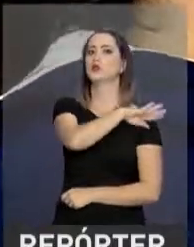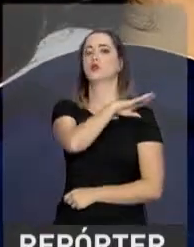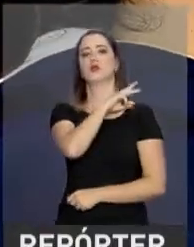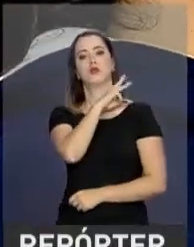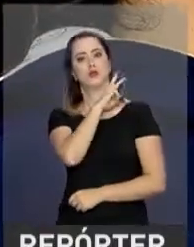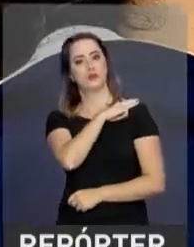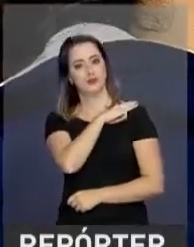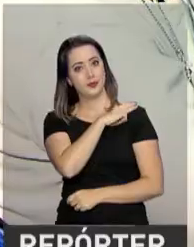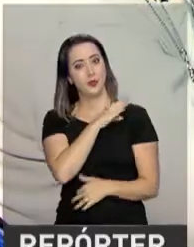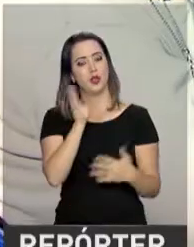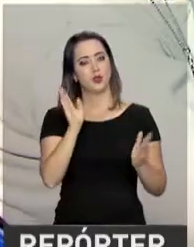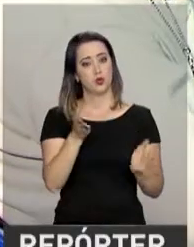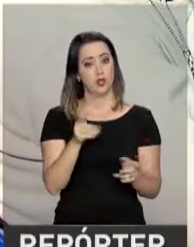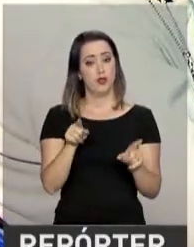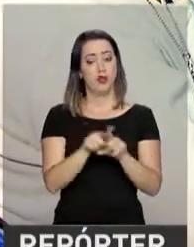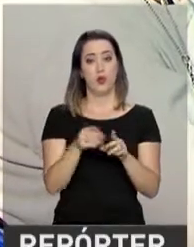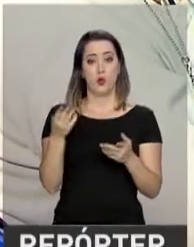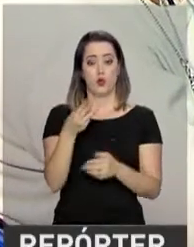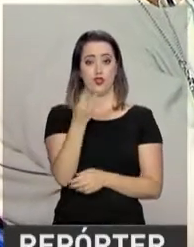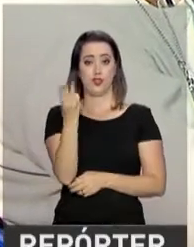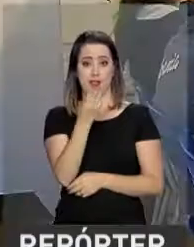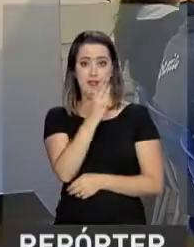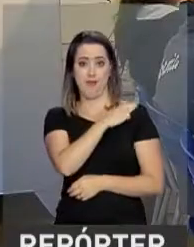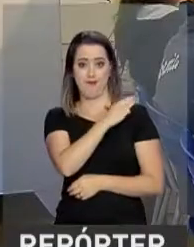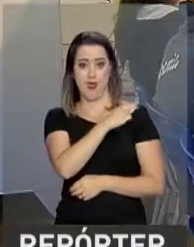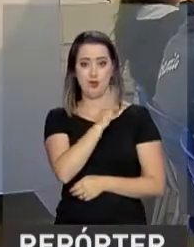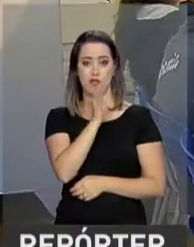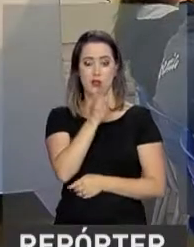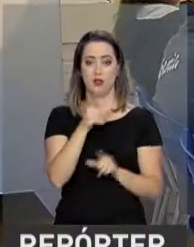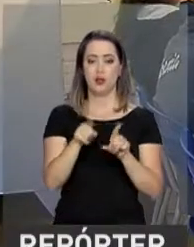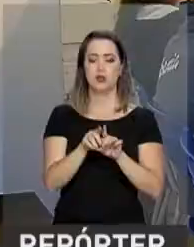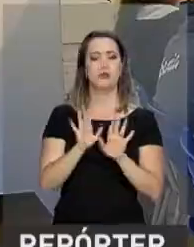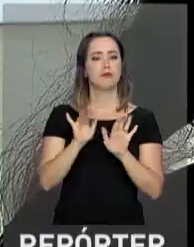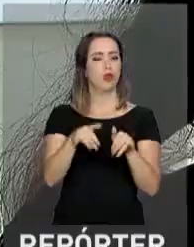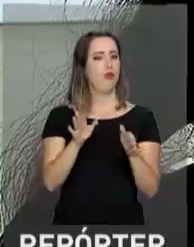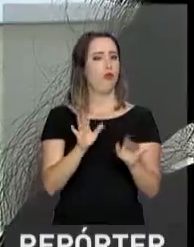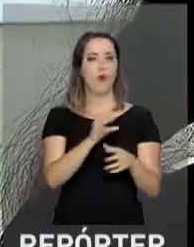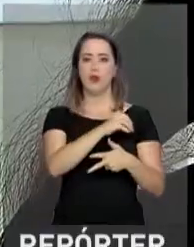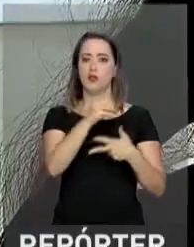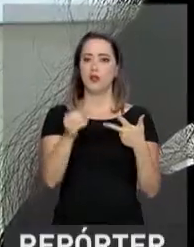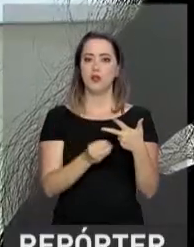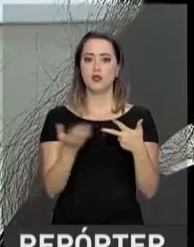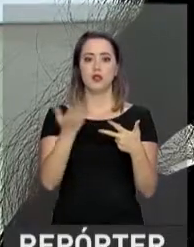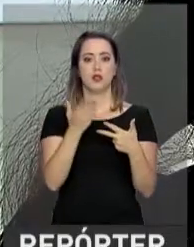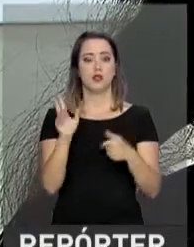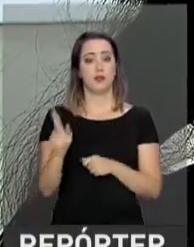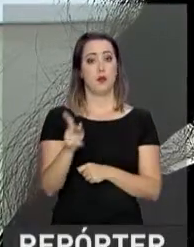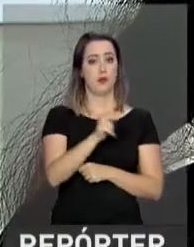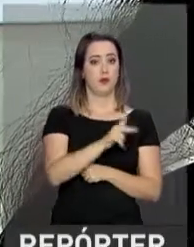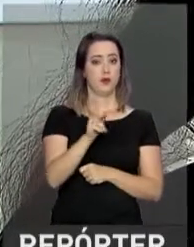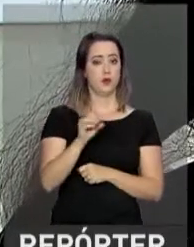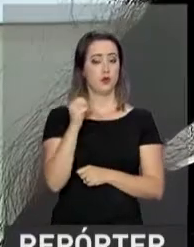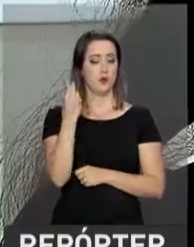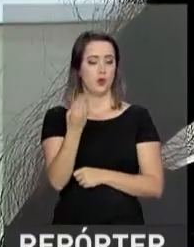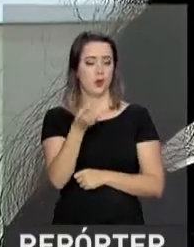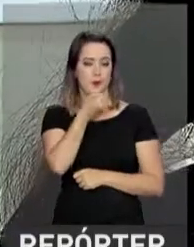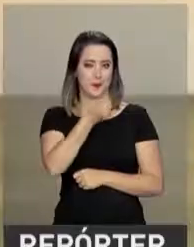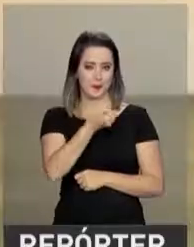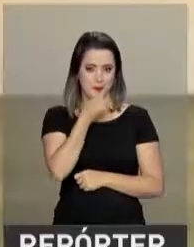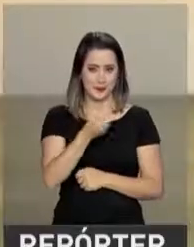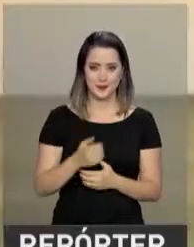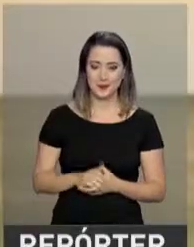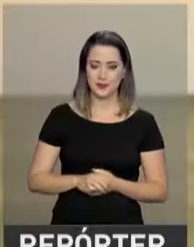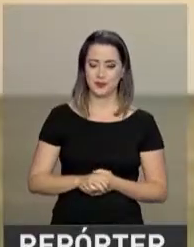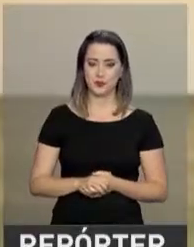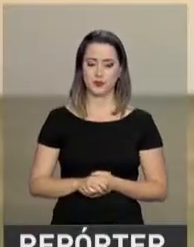e médio hoje no 3º ano está pronta para fazer o enem ela quer ser ou pedagoga o jornalista